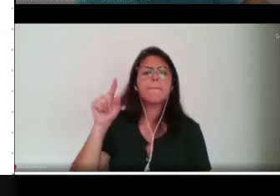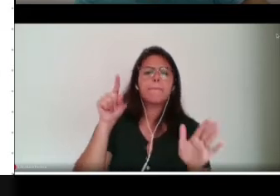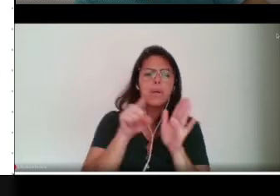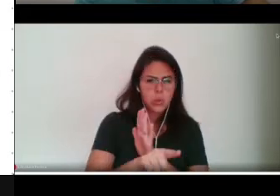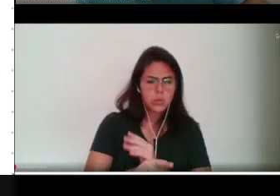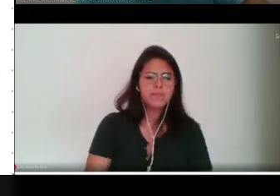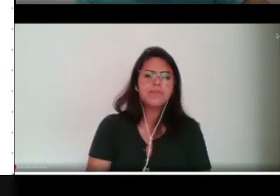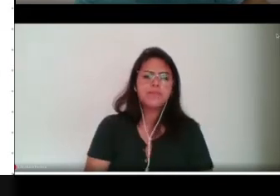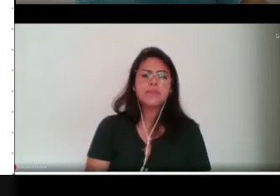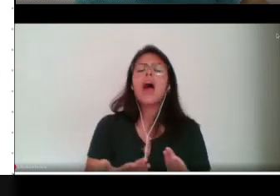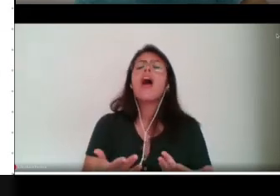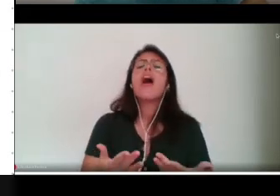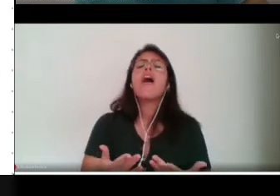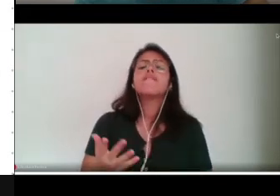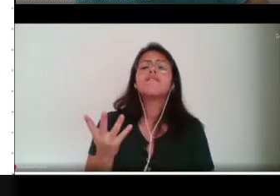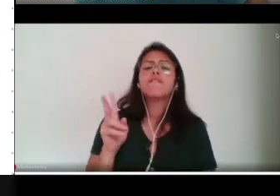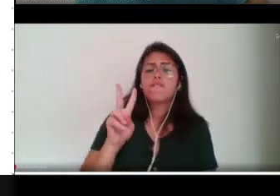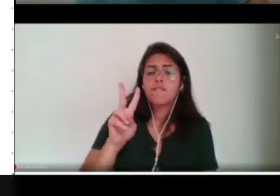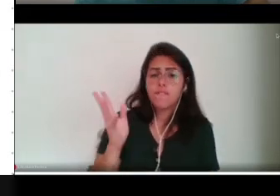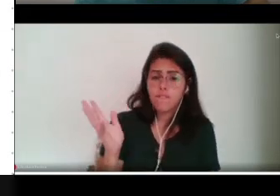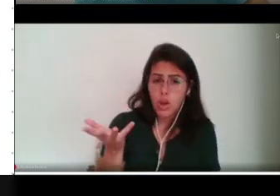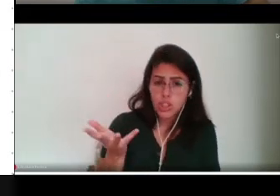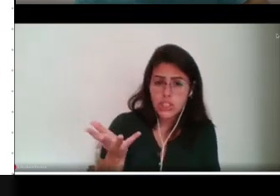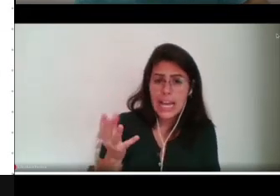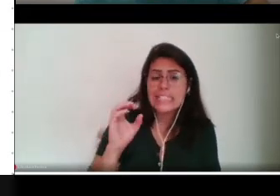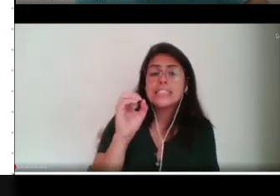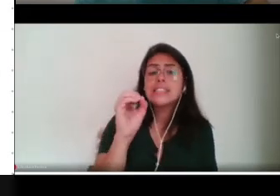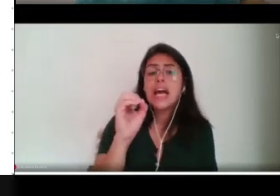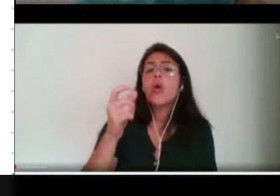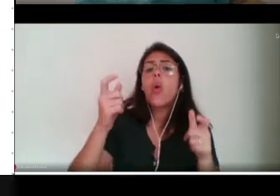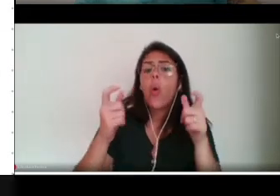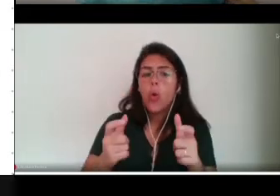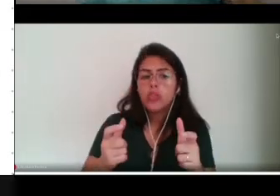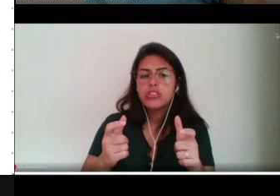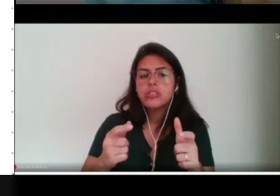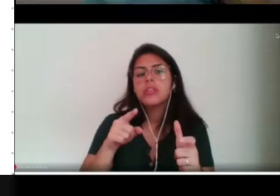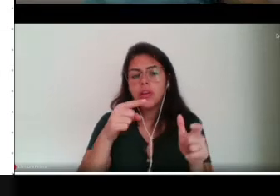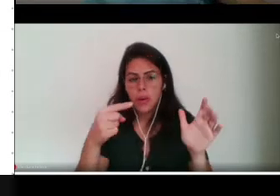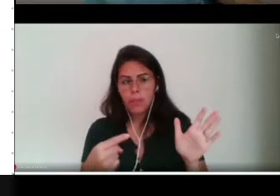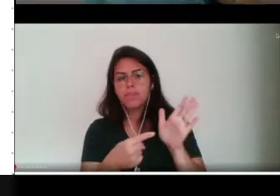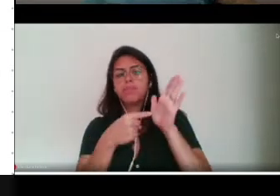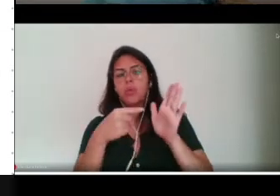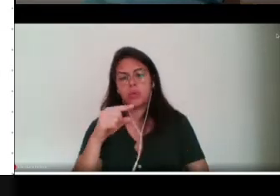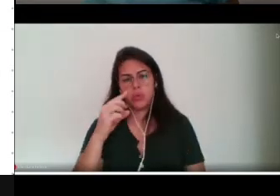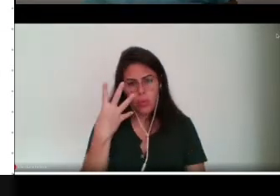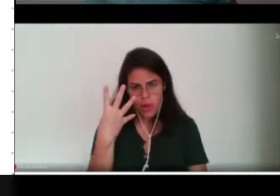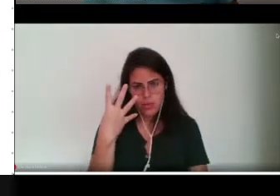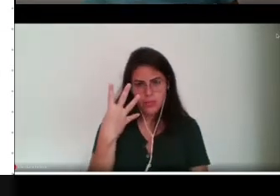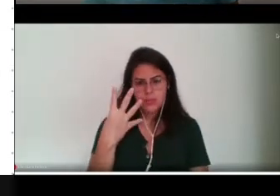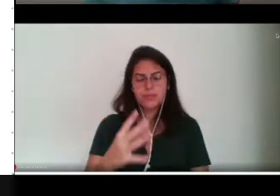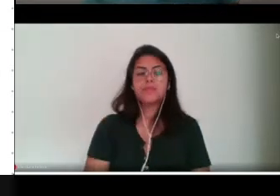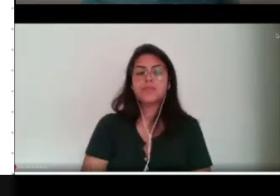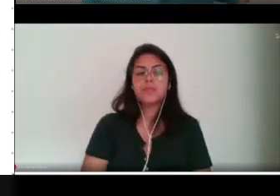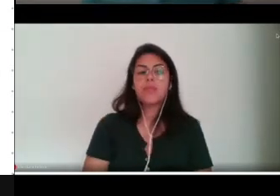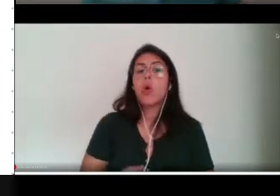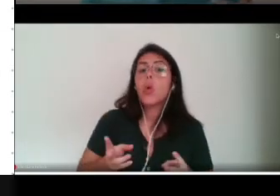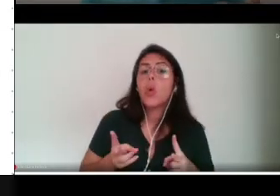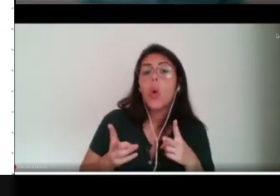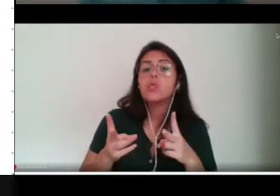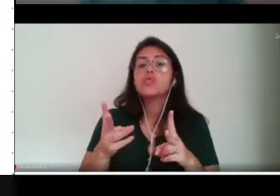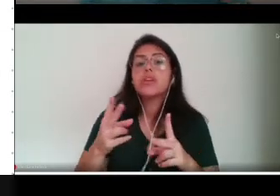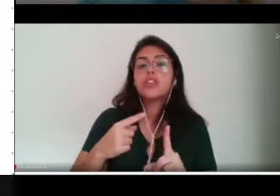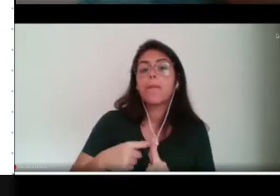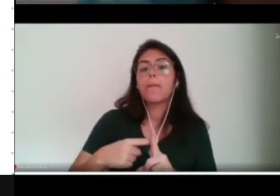4. Aonde que ela é constante e positiva? Ela é constante e positiva, a velocidade é